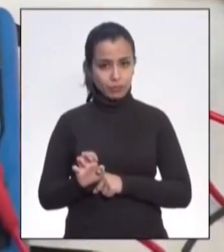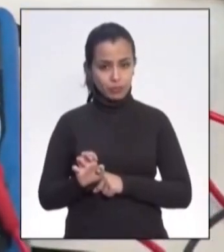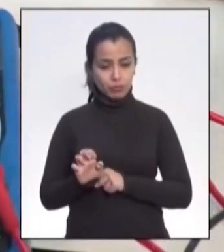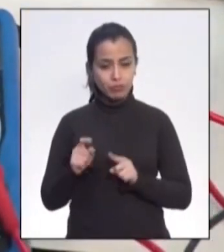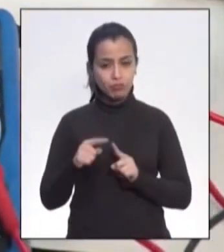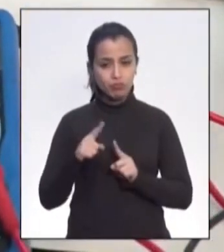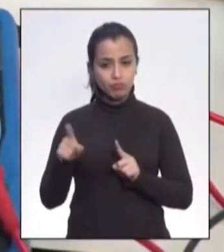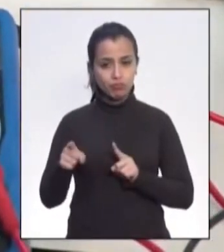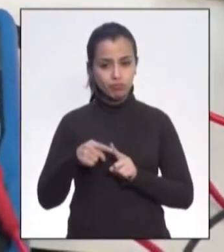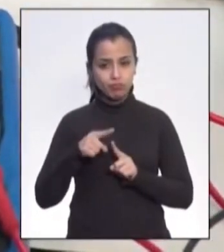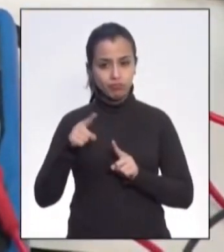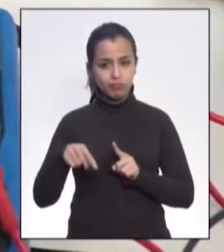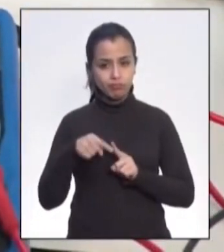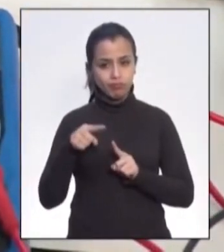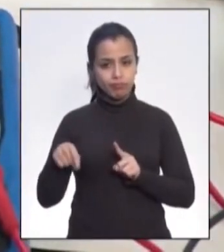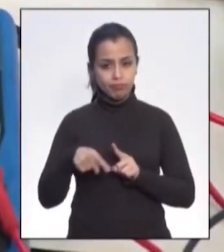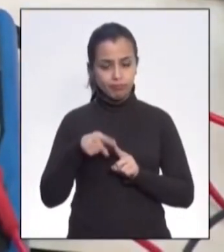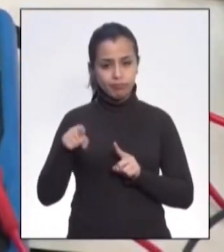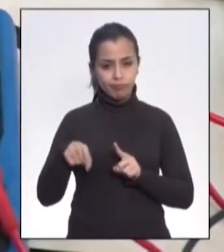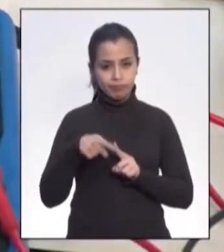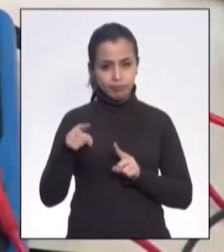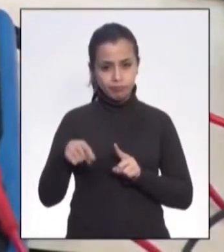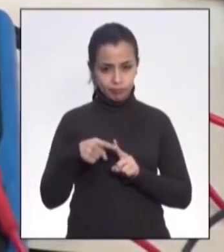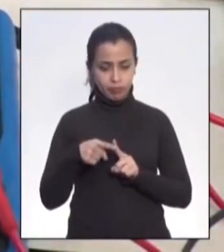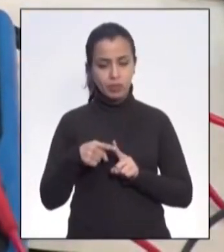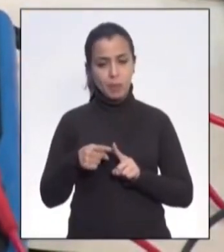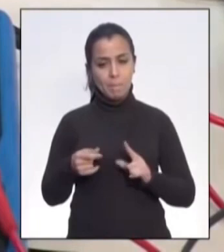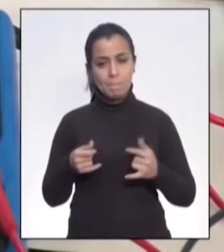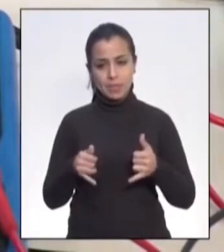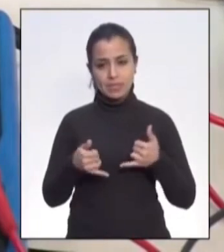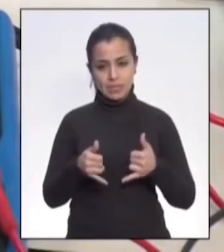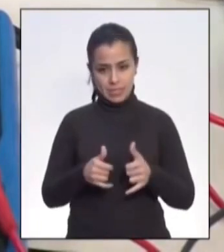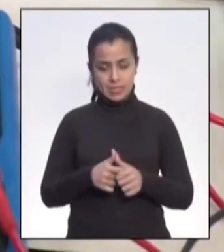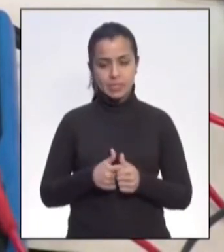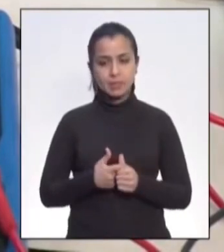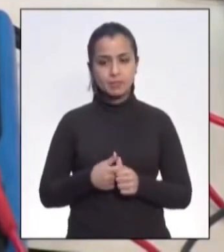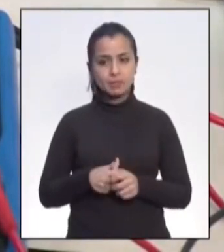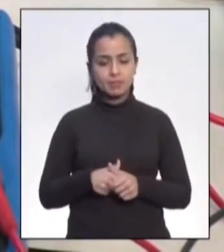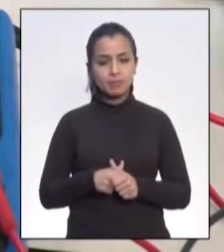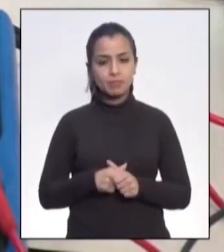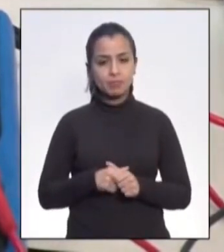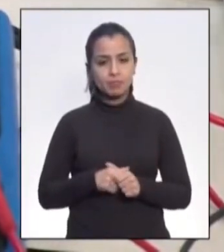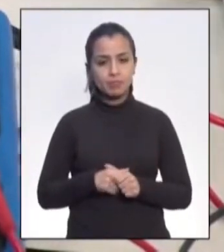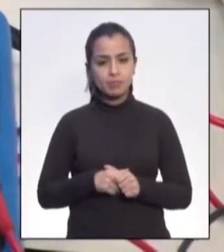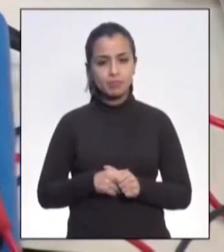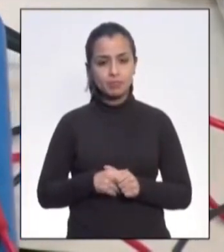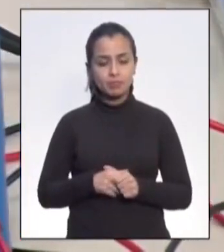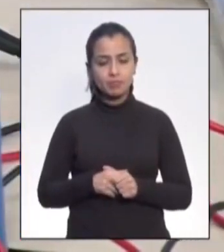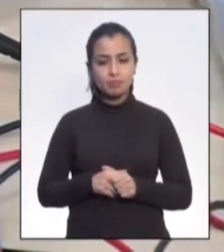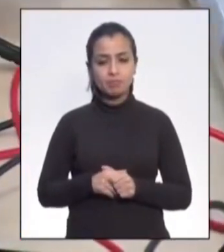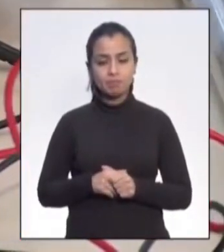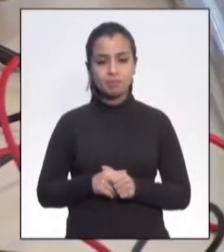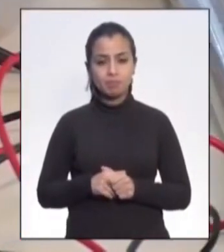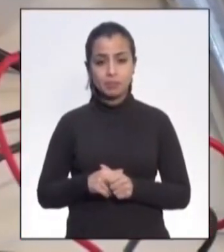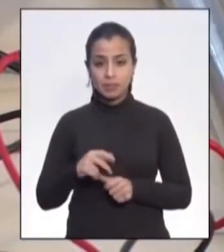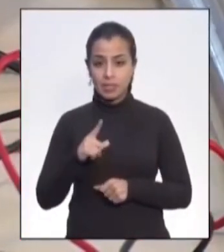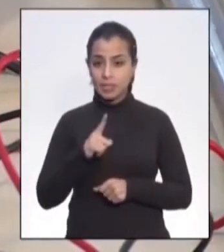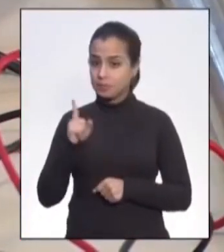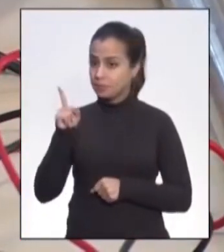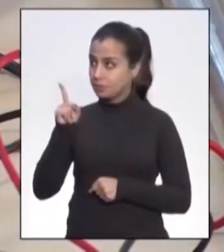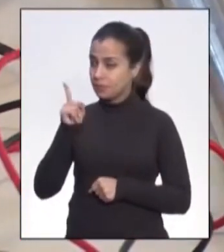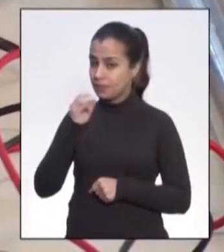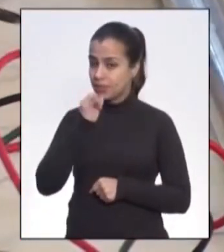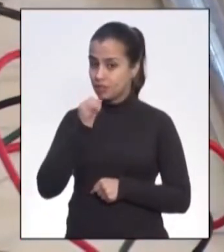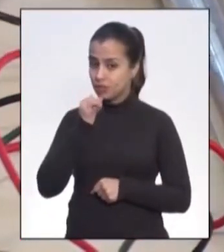corrente elétrica, essa bateria, desculpa, né, fornece energia elétrica, essa energia é de tipo contínuo,